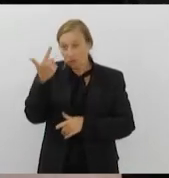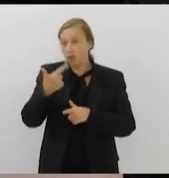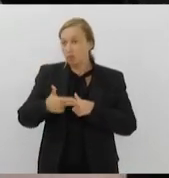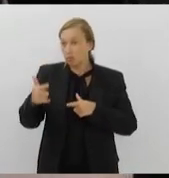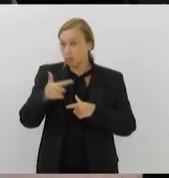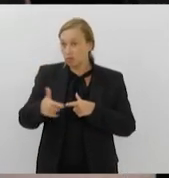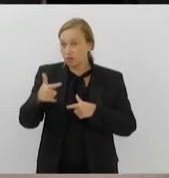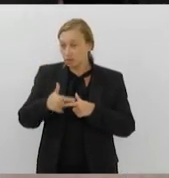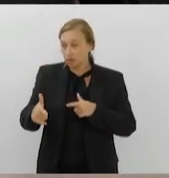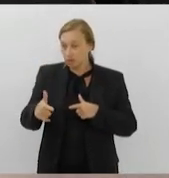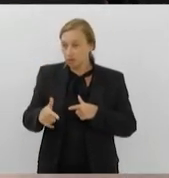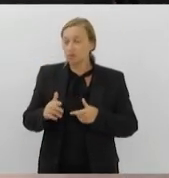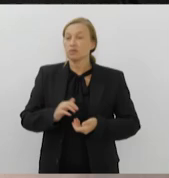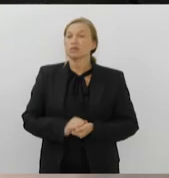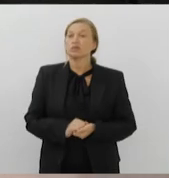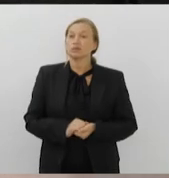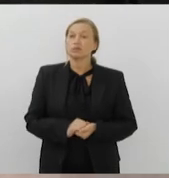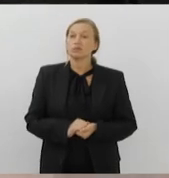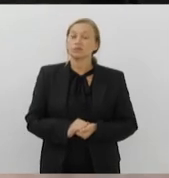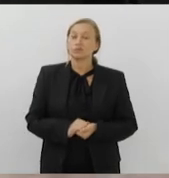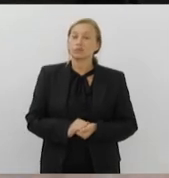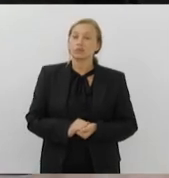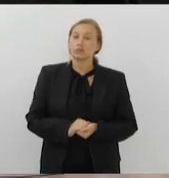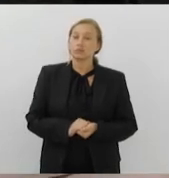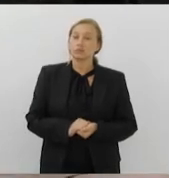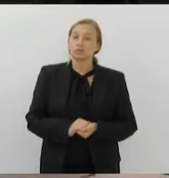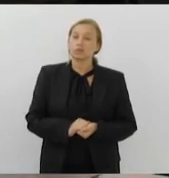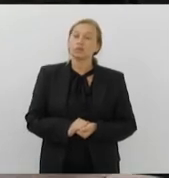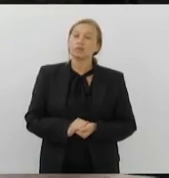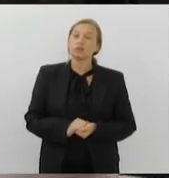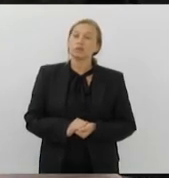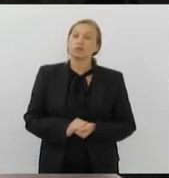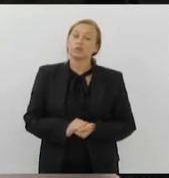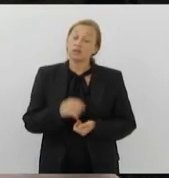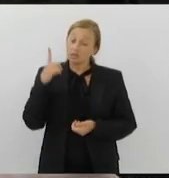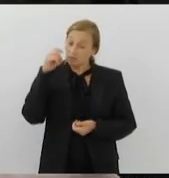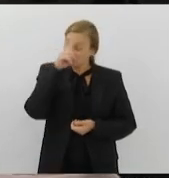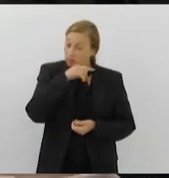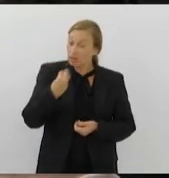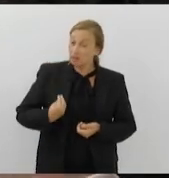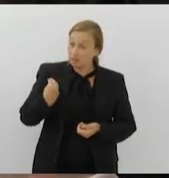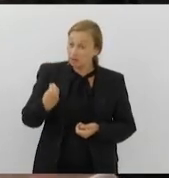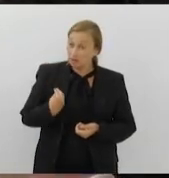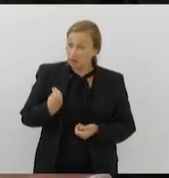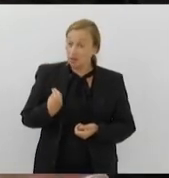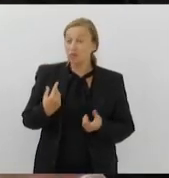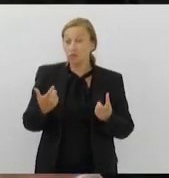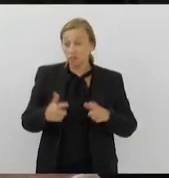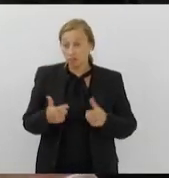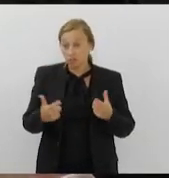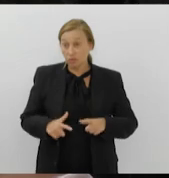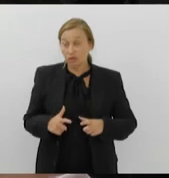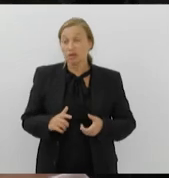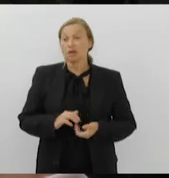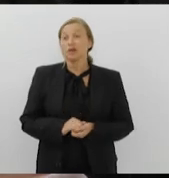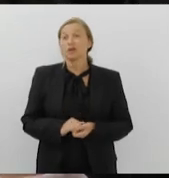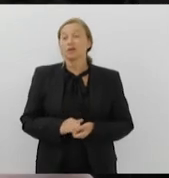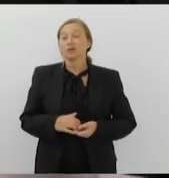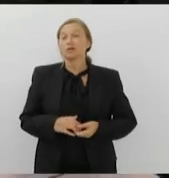que está ficando inviável sobreviver na nossa região. Uma parte ao nobre deputado Renan